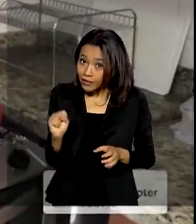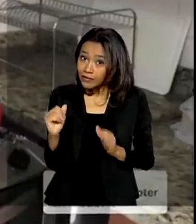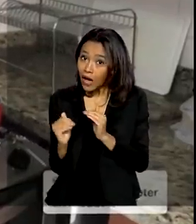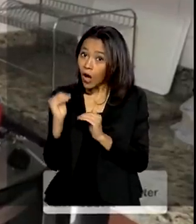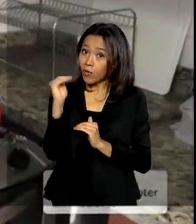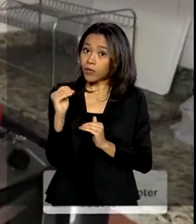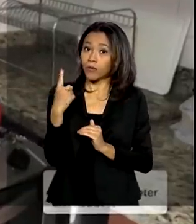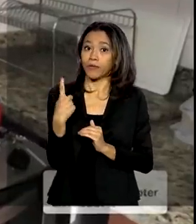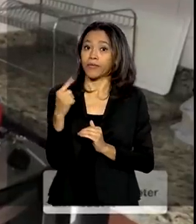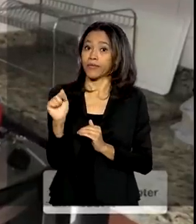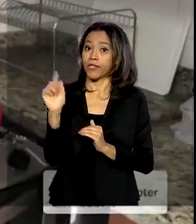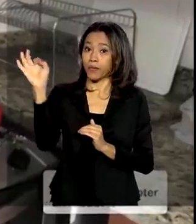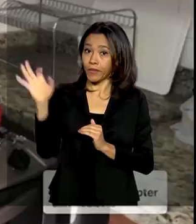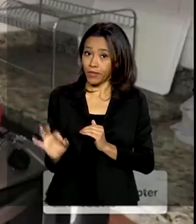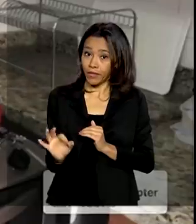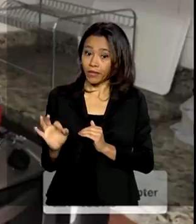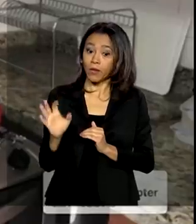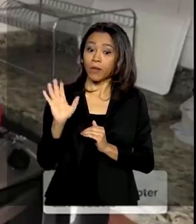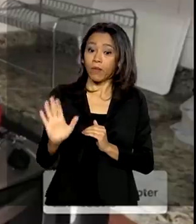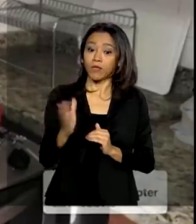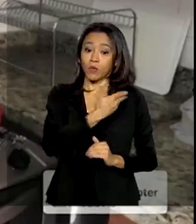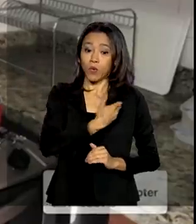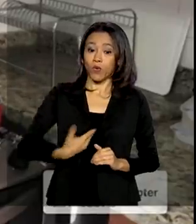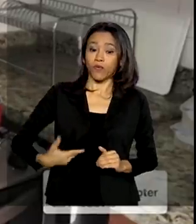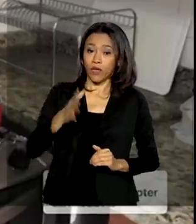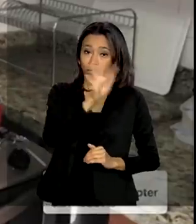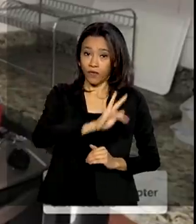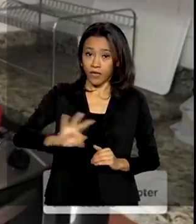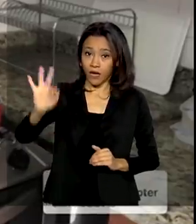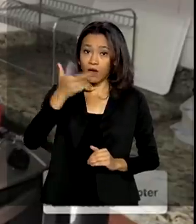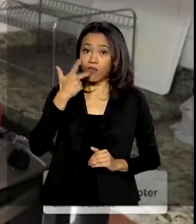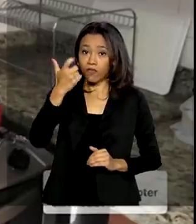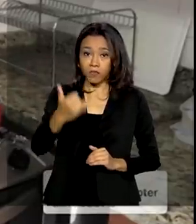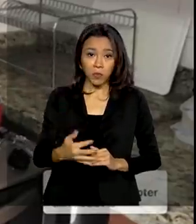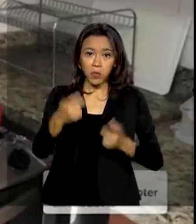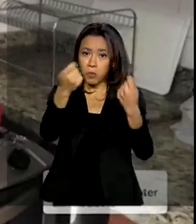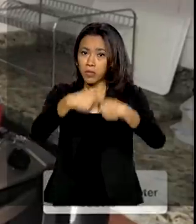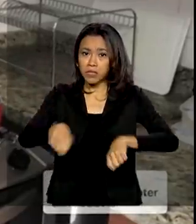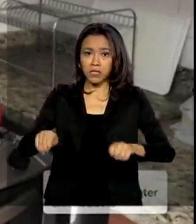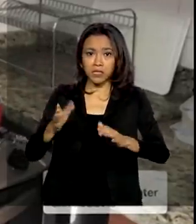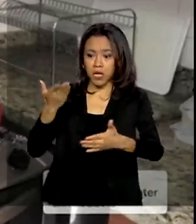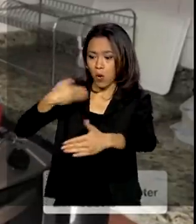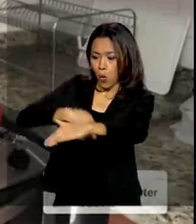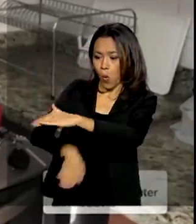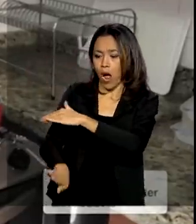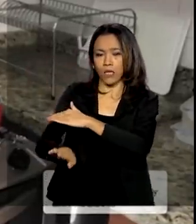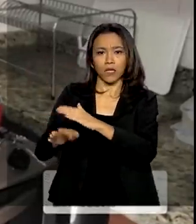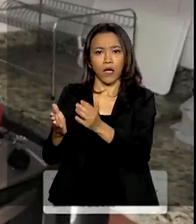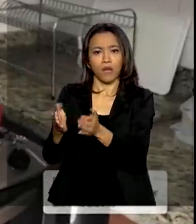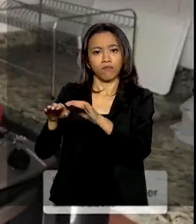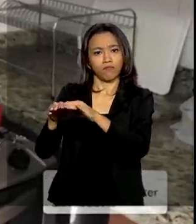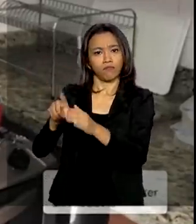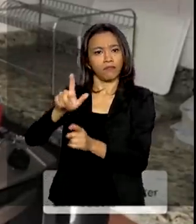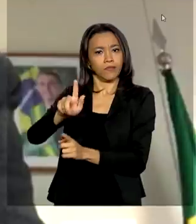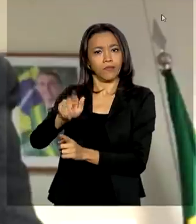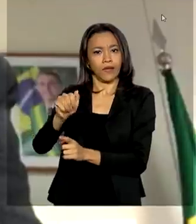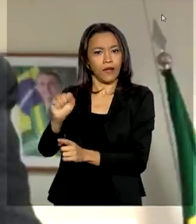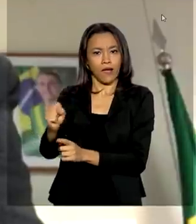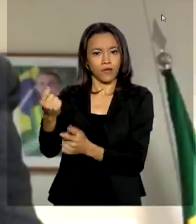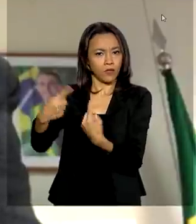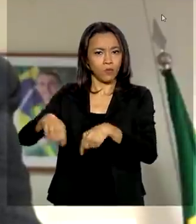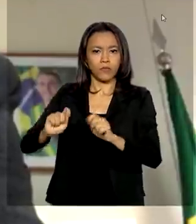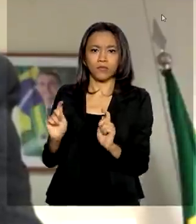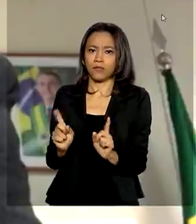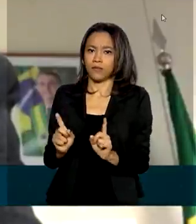17%, mas segundo o governo federal, não é preciso estocar botijão e o fornecimento de gás está garantido. O